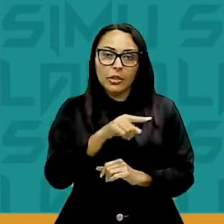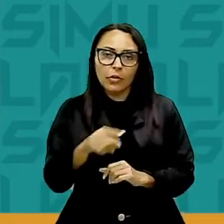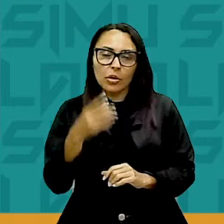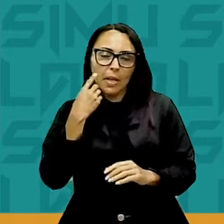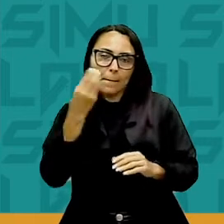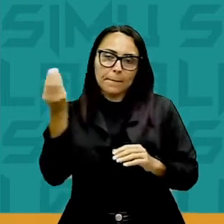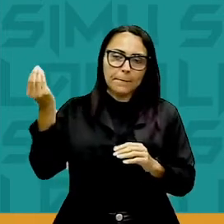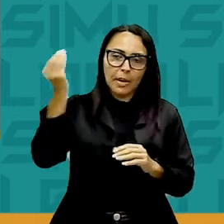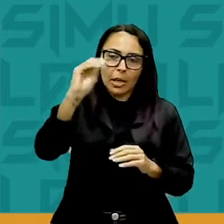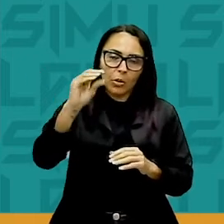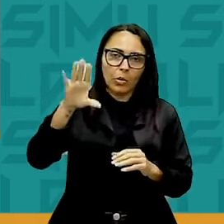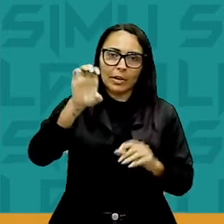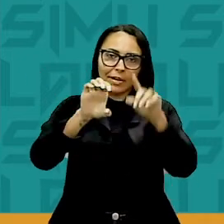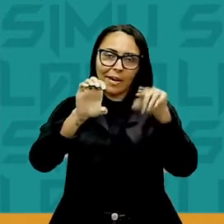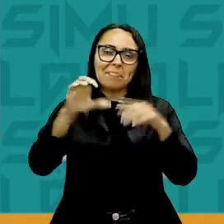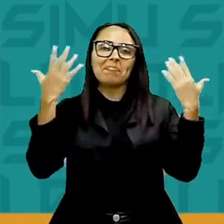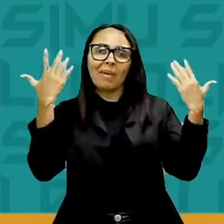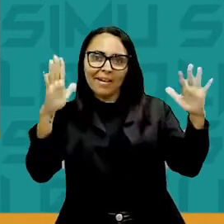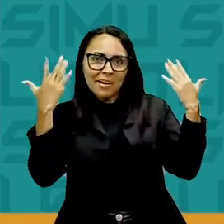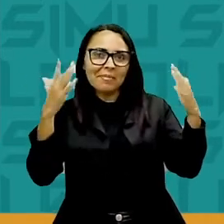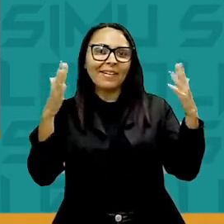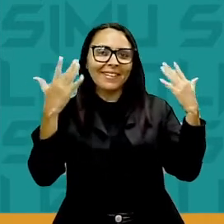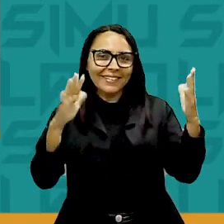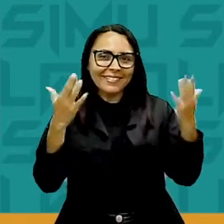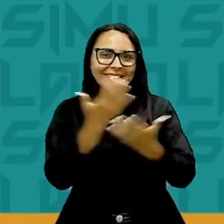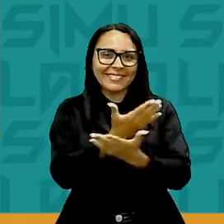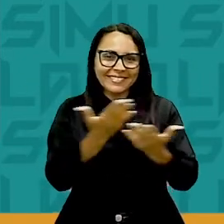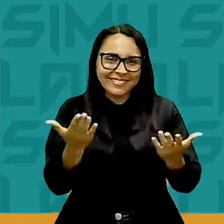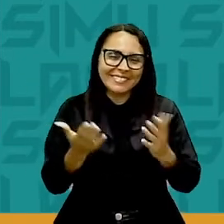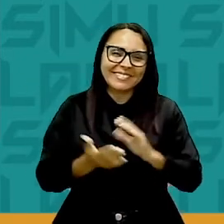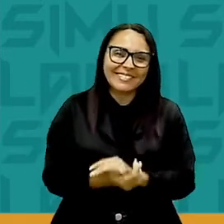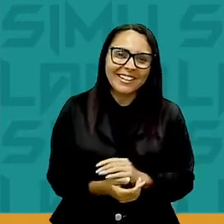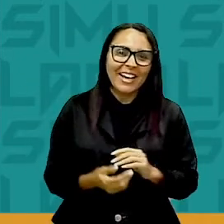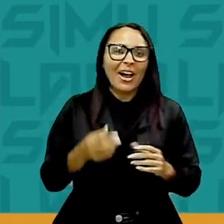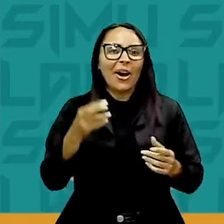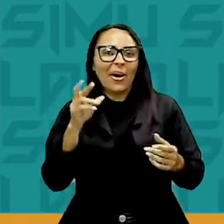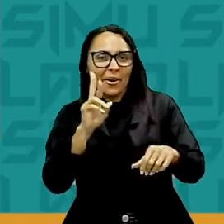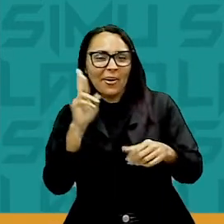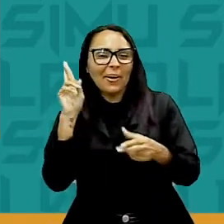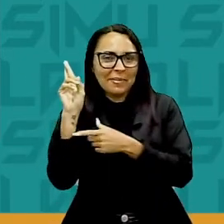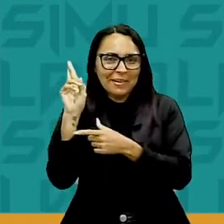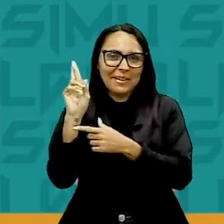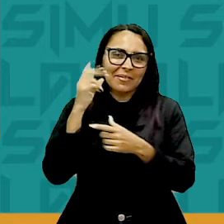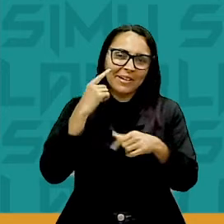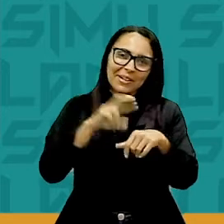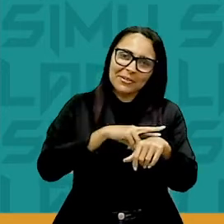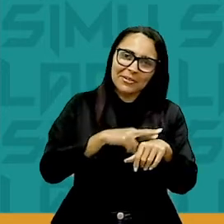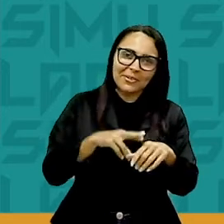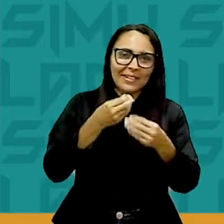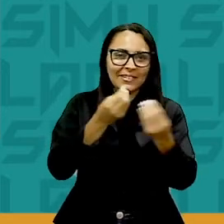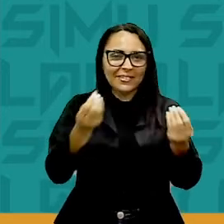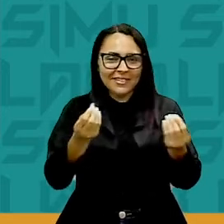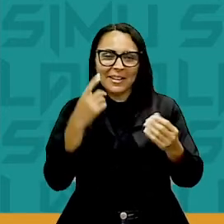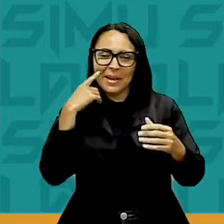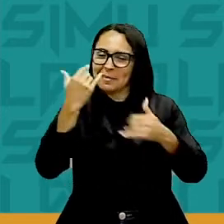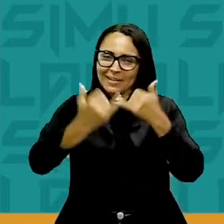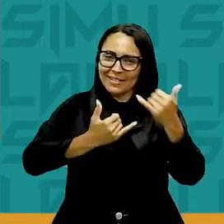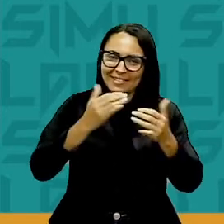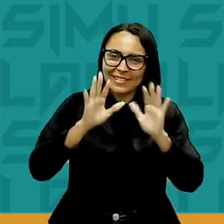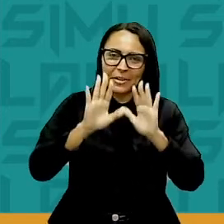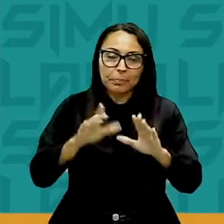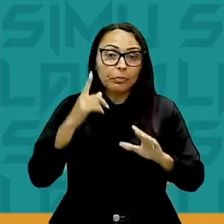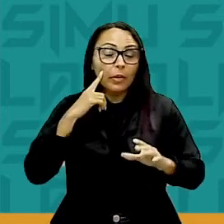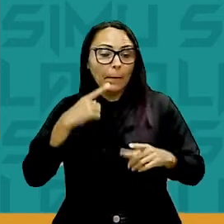ali a letra E, parabéns! Roberta vai lhe dar um chocolate. Por quê? A memória recuperada pela autora